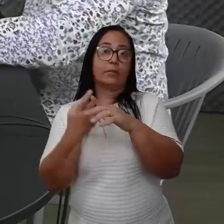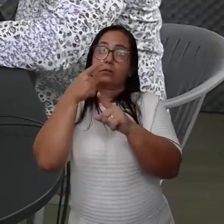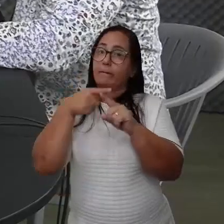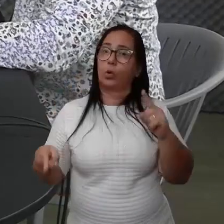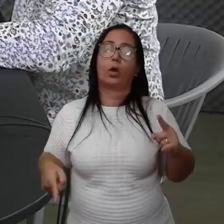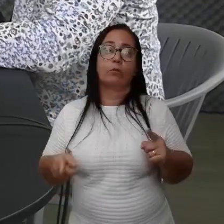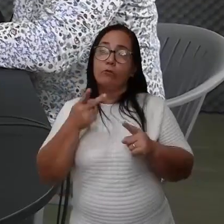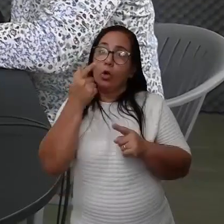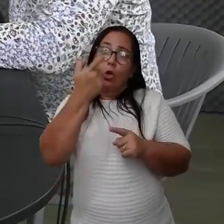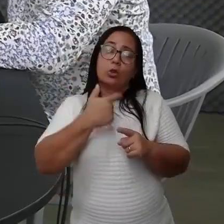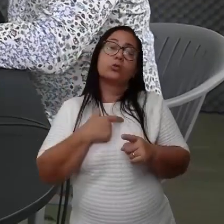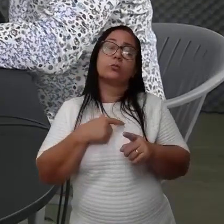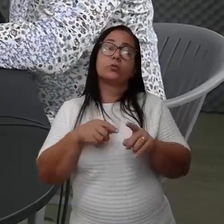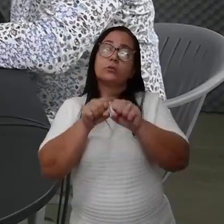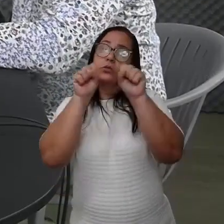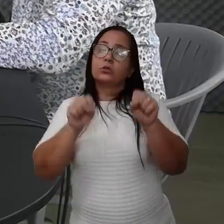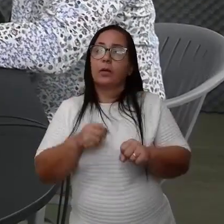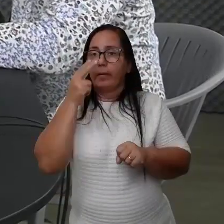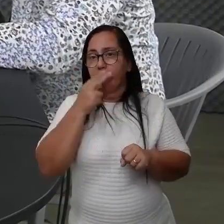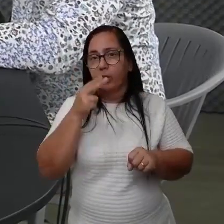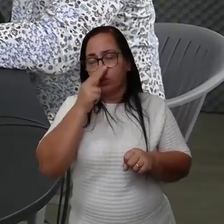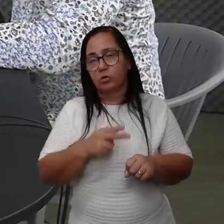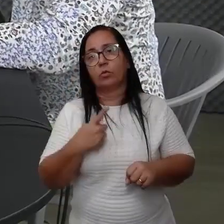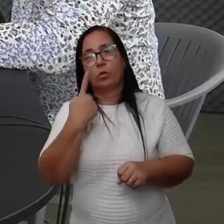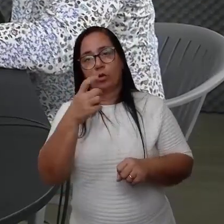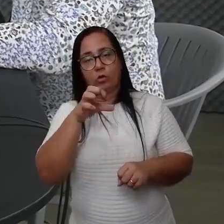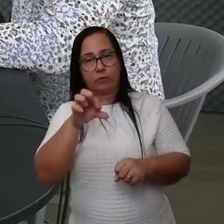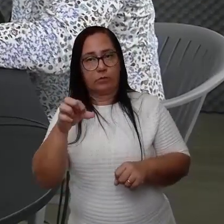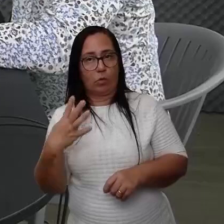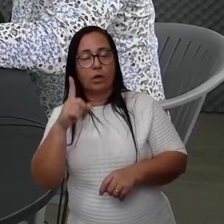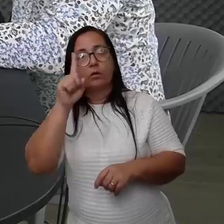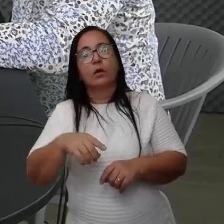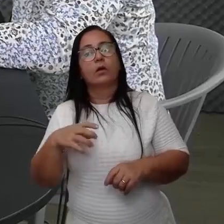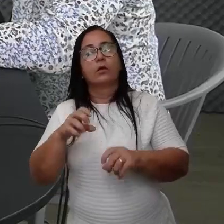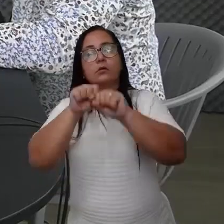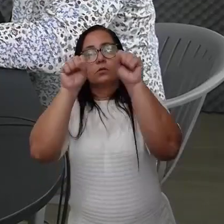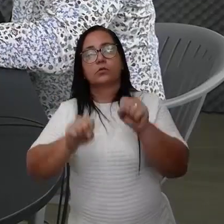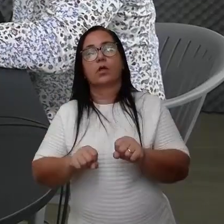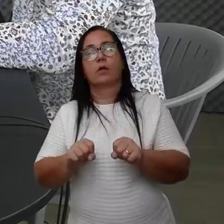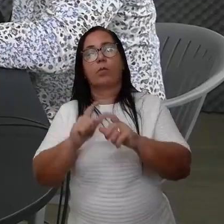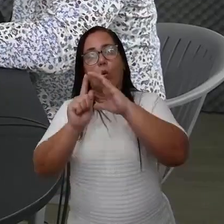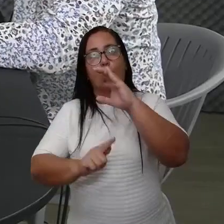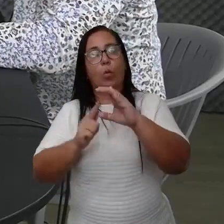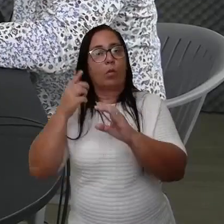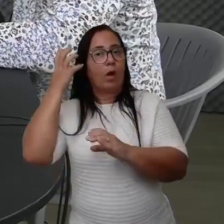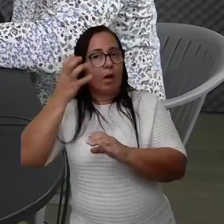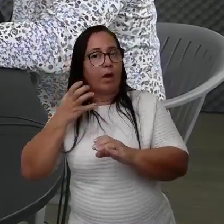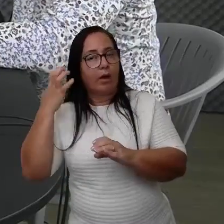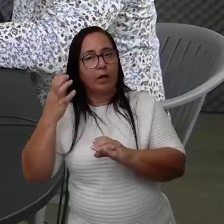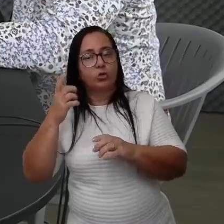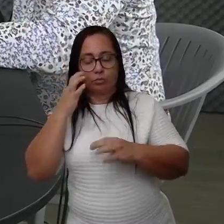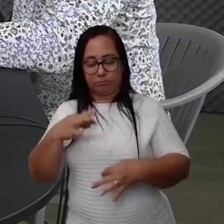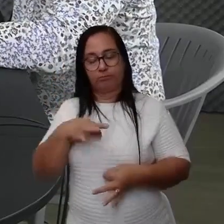do mesmo sistema. Porque a CBN, quando chegou aqui em 94, era Sistema Globo de Rádio. Então eu falei, deixa eu ver seu crachá. Ele mostrou, eu